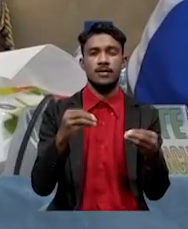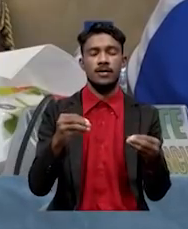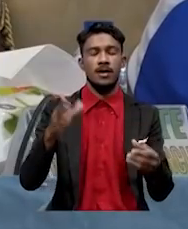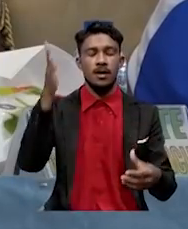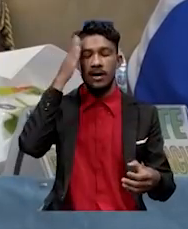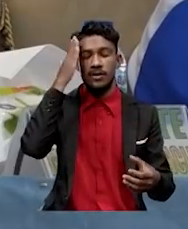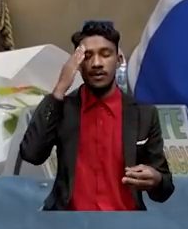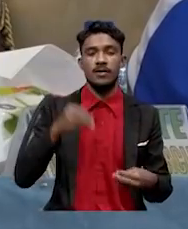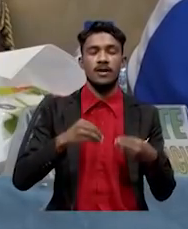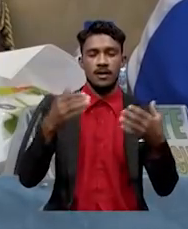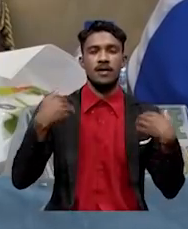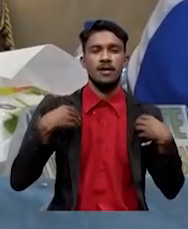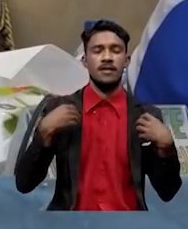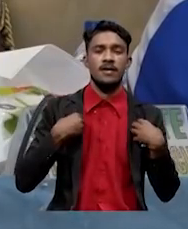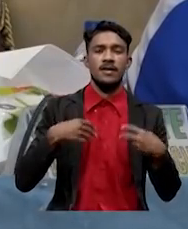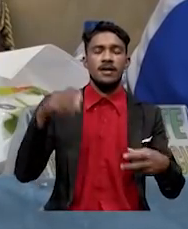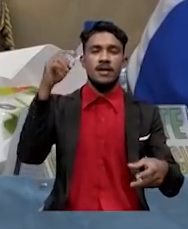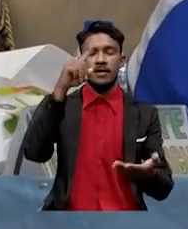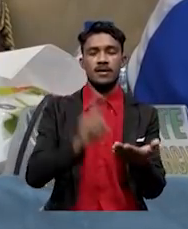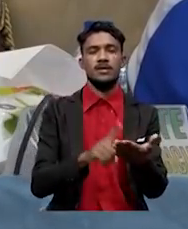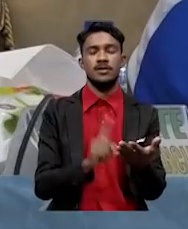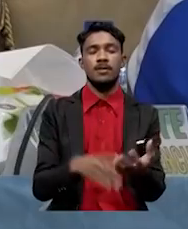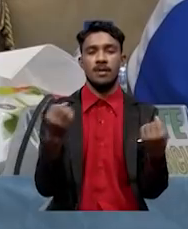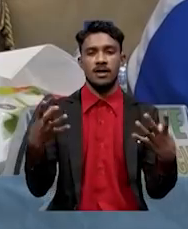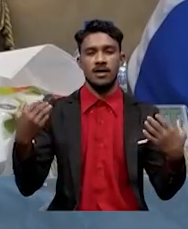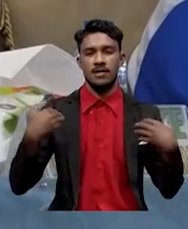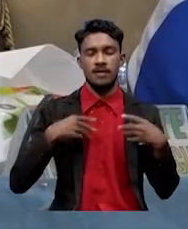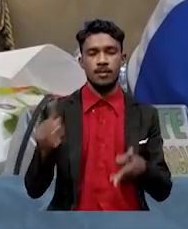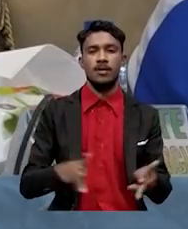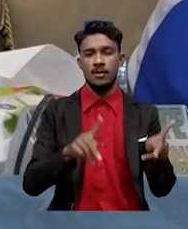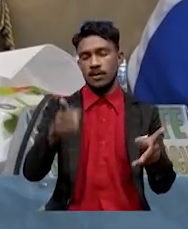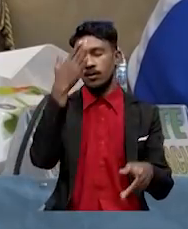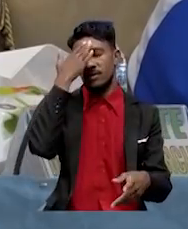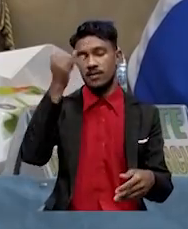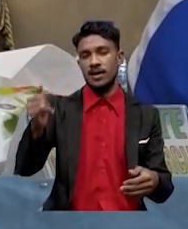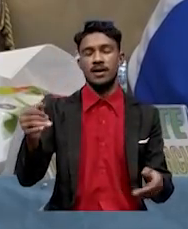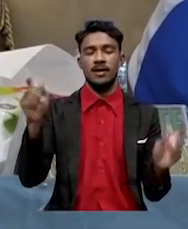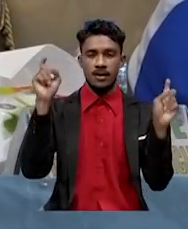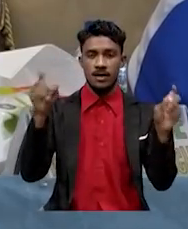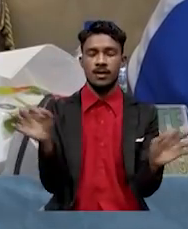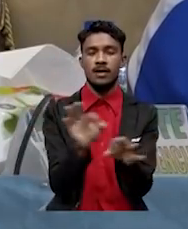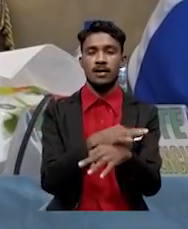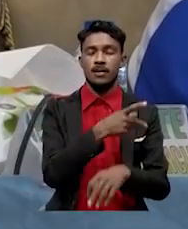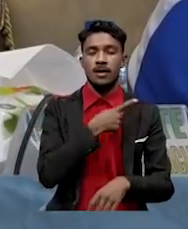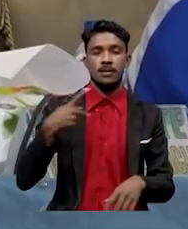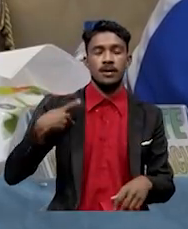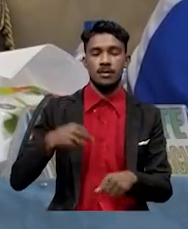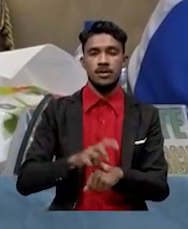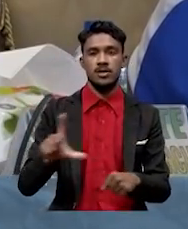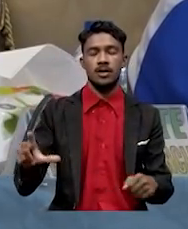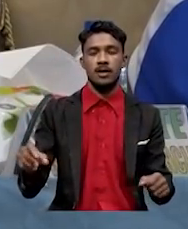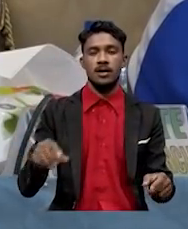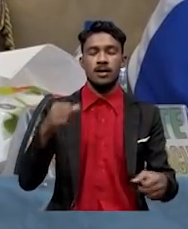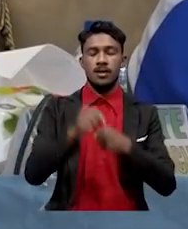Rekomendazione ha mosso discussione barak iha publiku katak, tamba saat tenki disolve Parlamento Nasional, karek tinang ne la